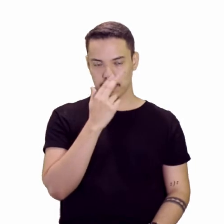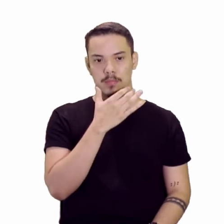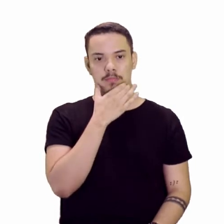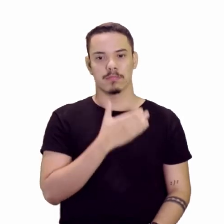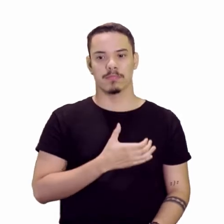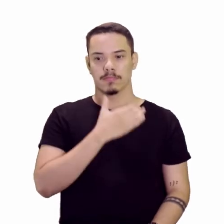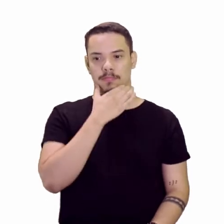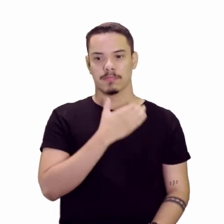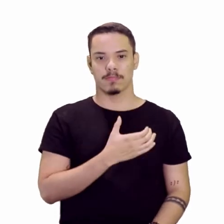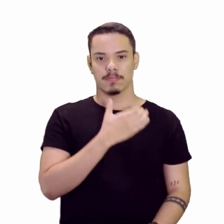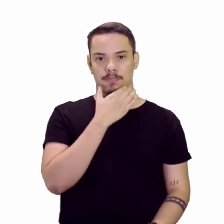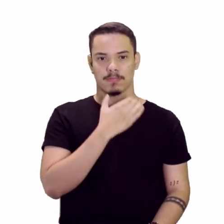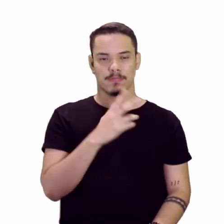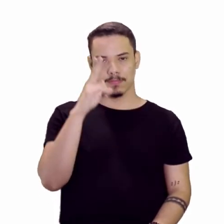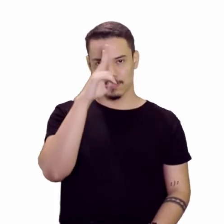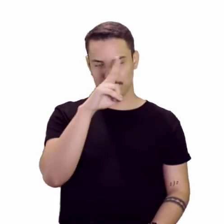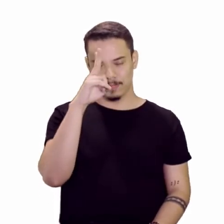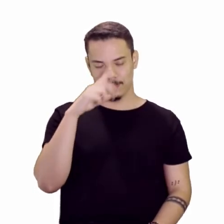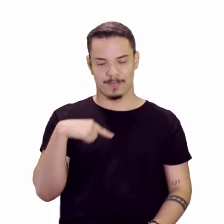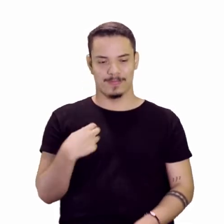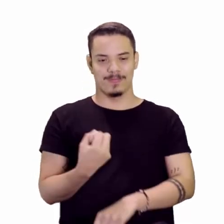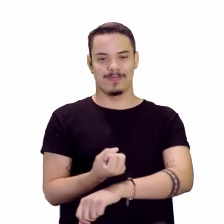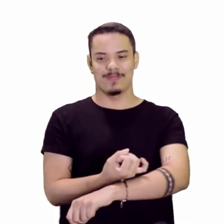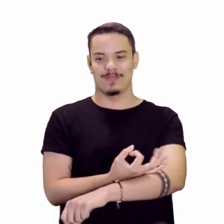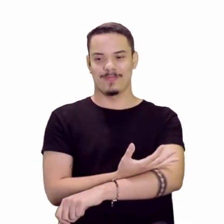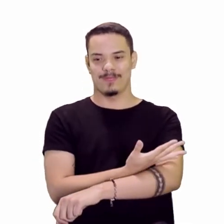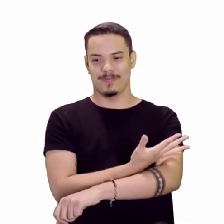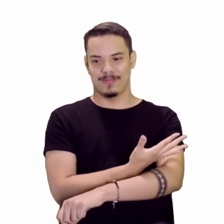é bem Papai Noel faz tanto Você tempo. emocionou, né? Com a